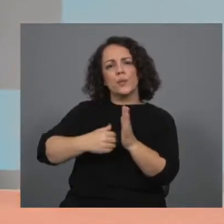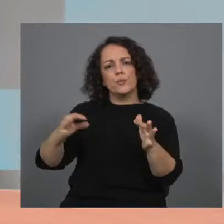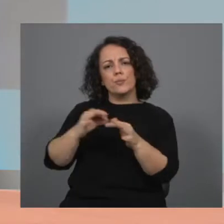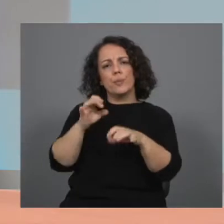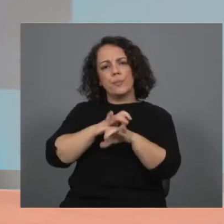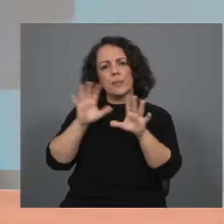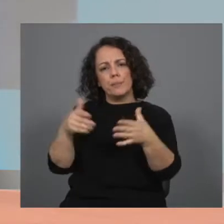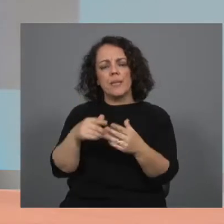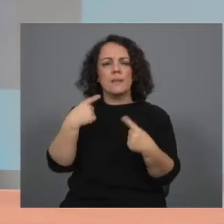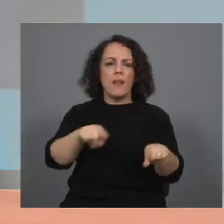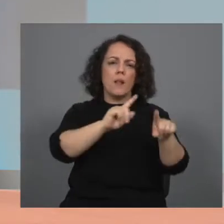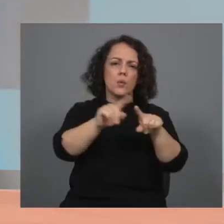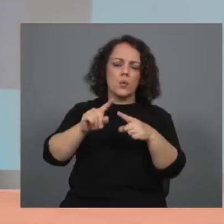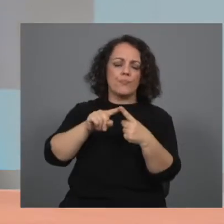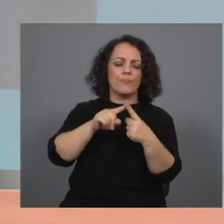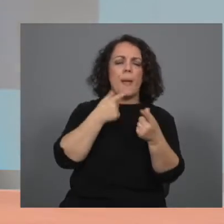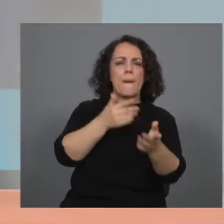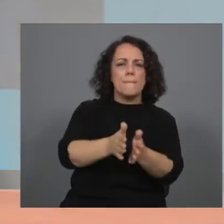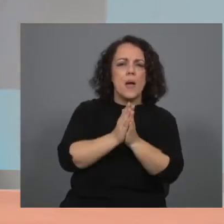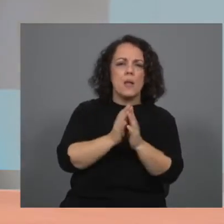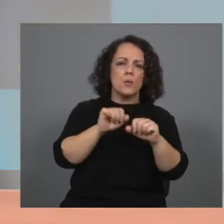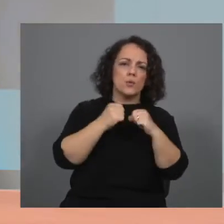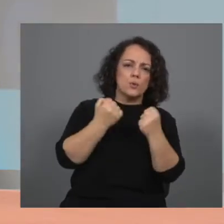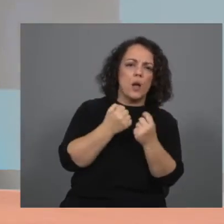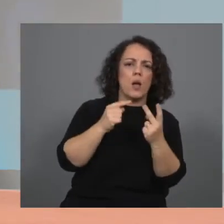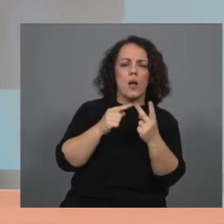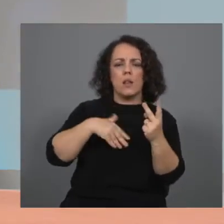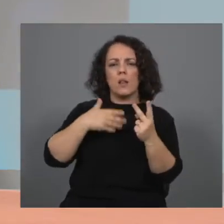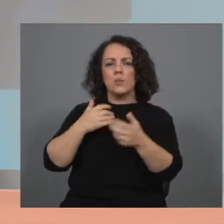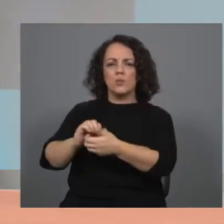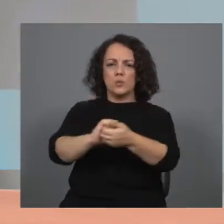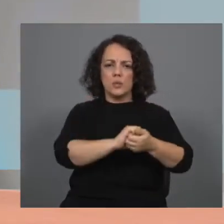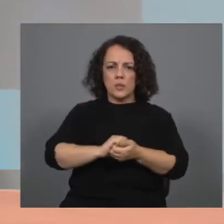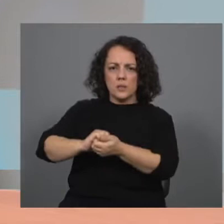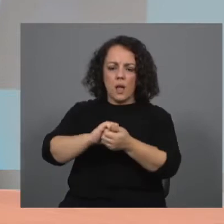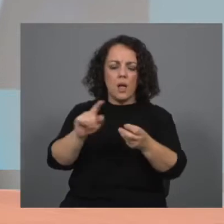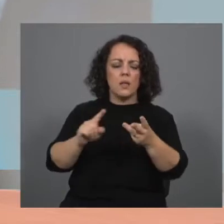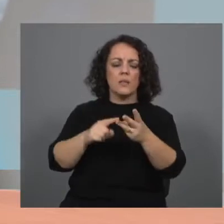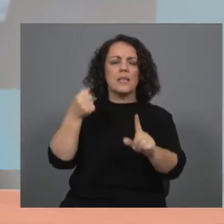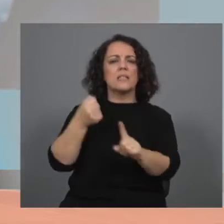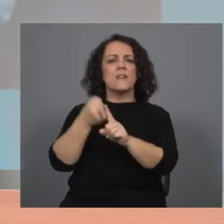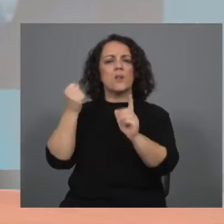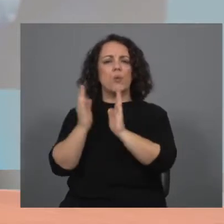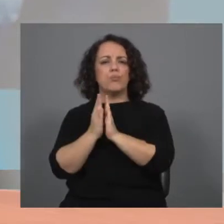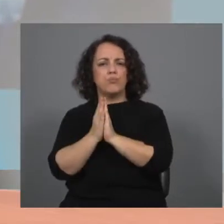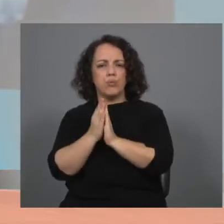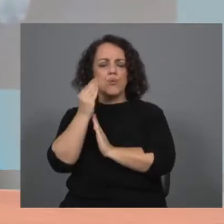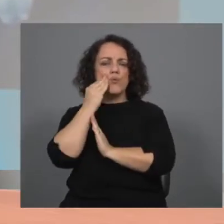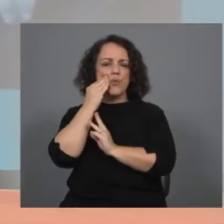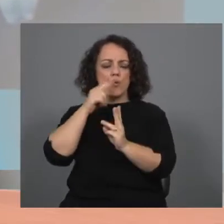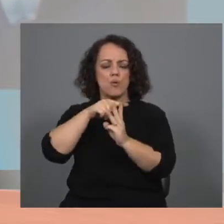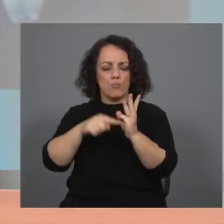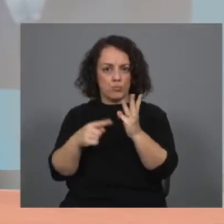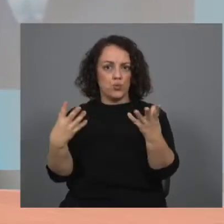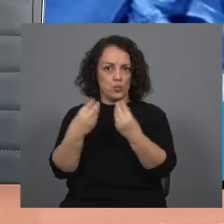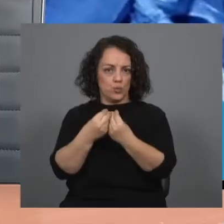apelo social e à solidariedade, seja os desafios pastorais que a pandemia coloca. É também um trabalho conjunto. É também um